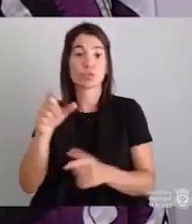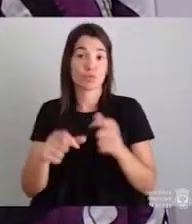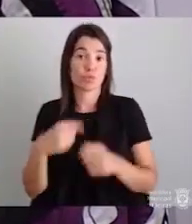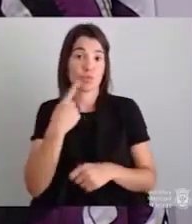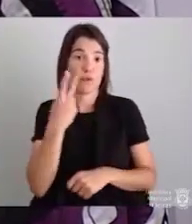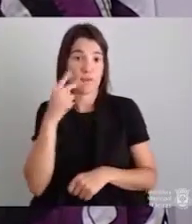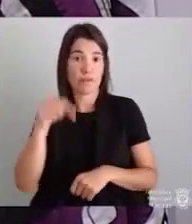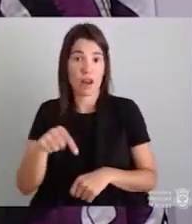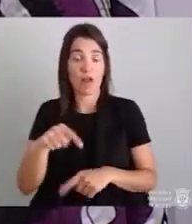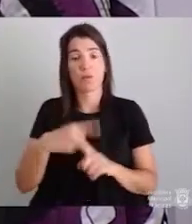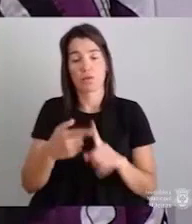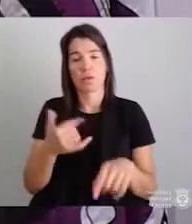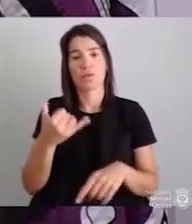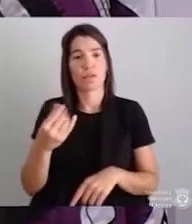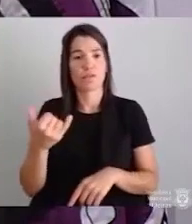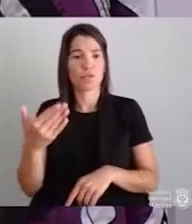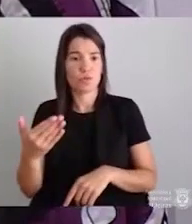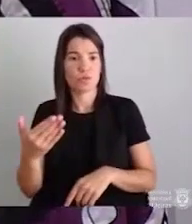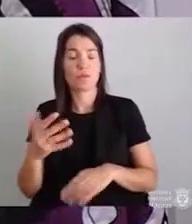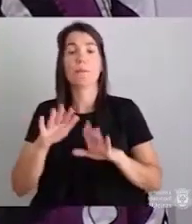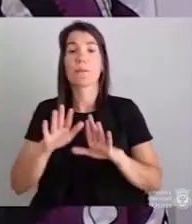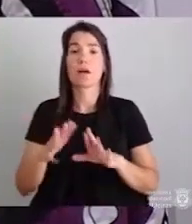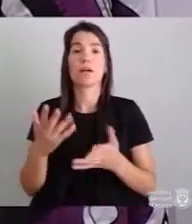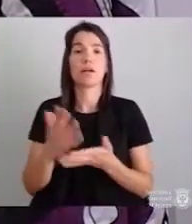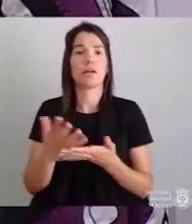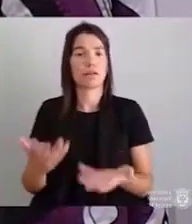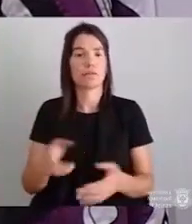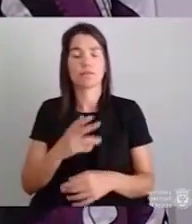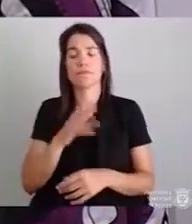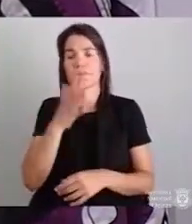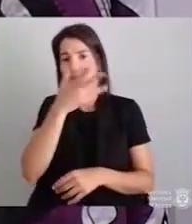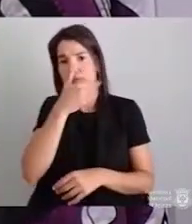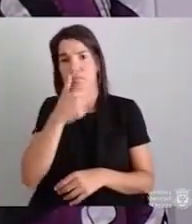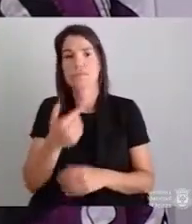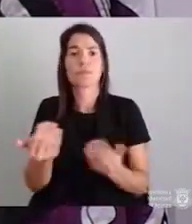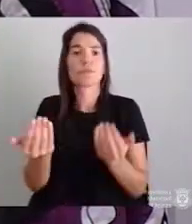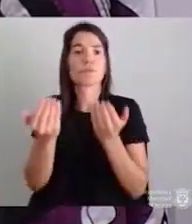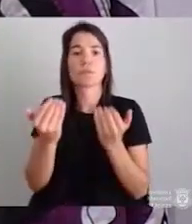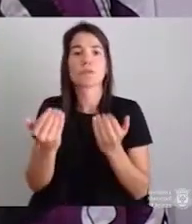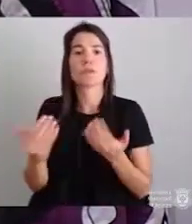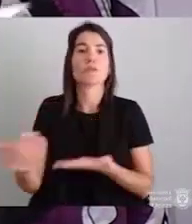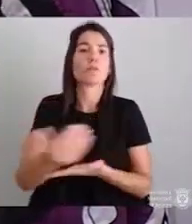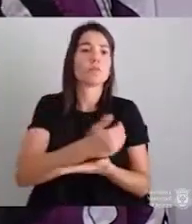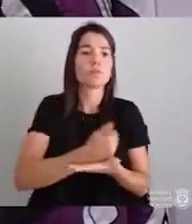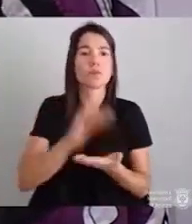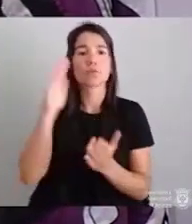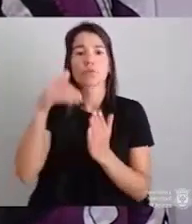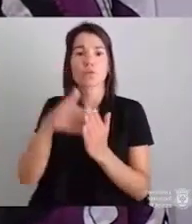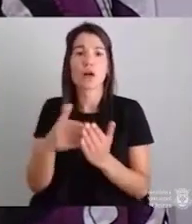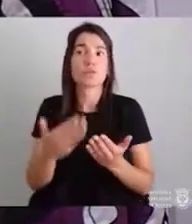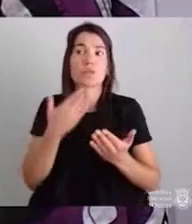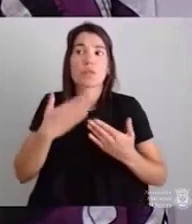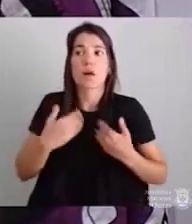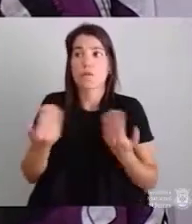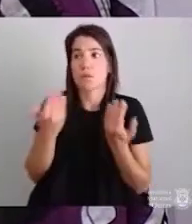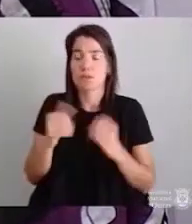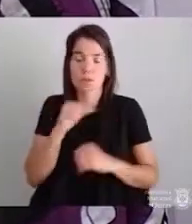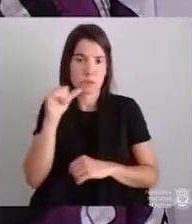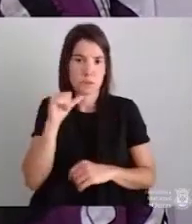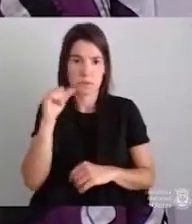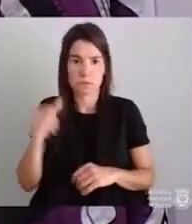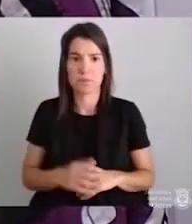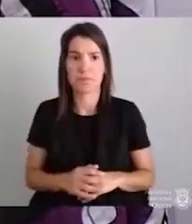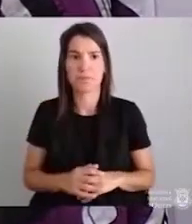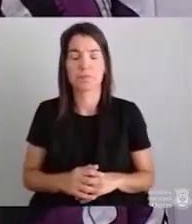da qual Infelizmente ainda não temos indicações dos contributos e resultados damos